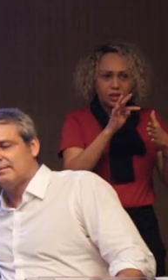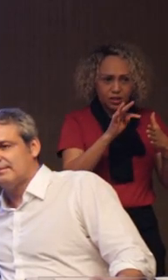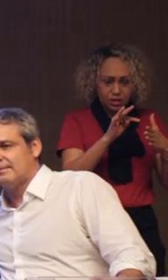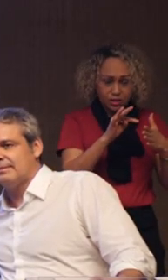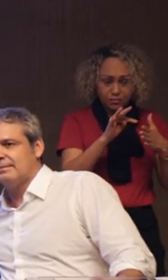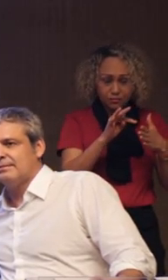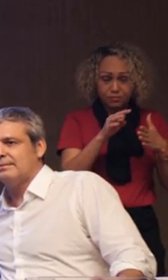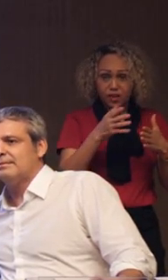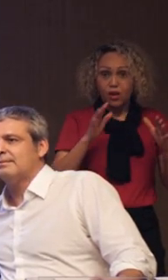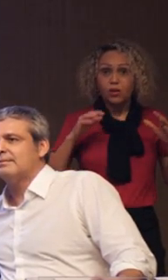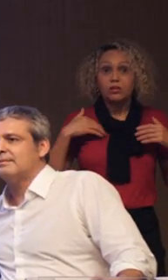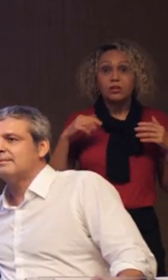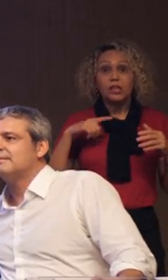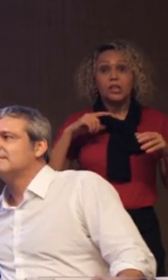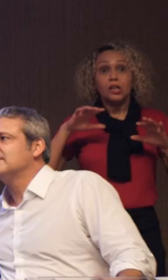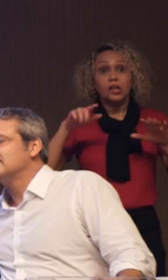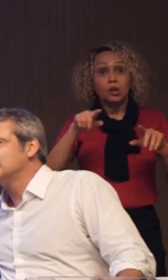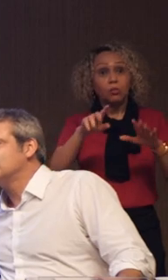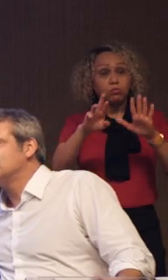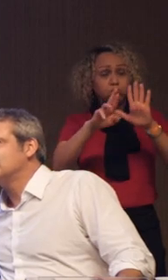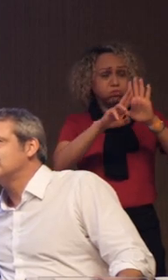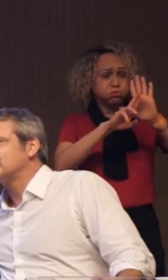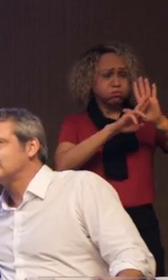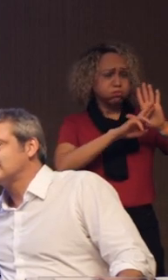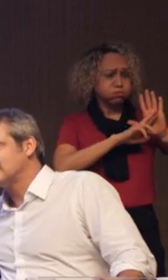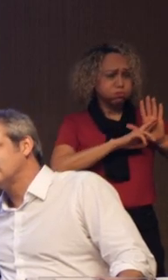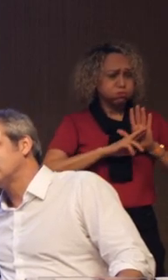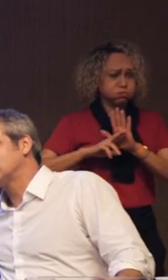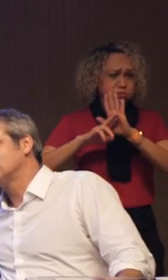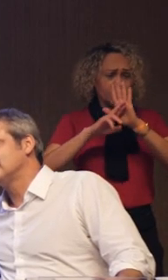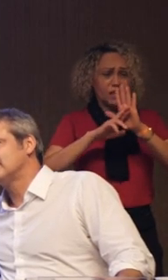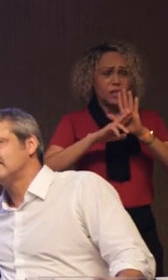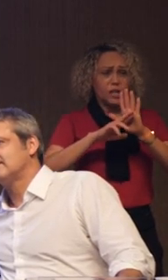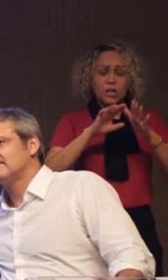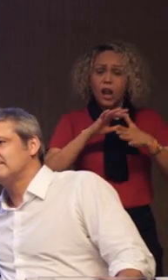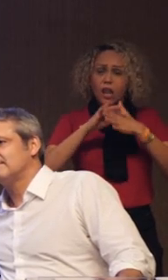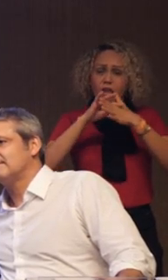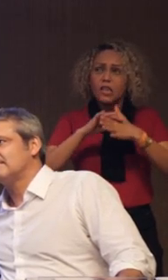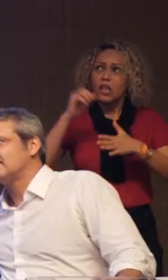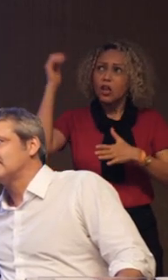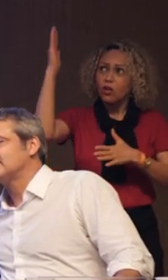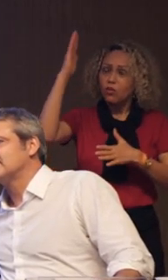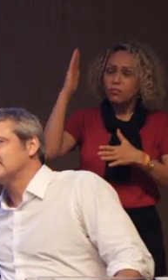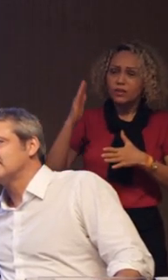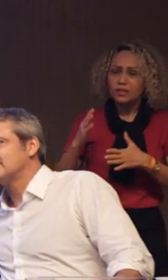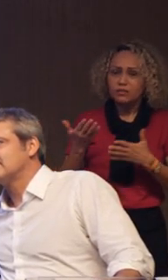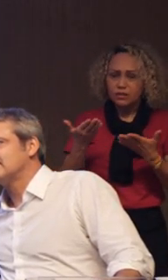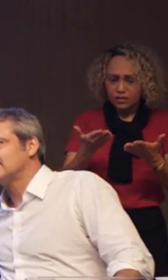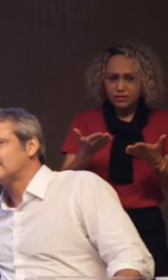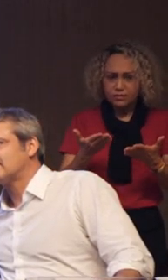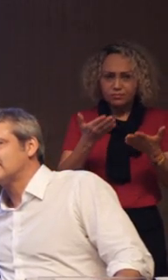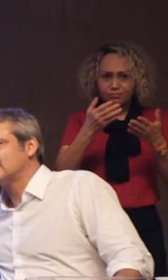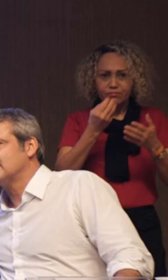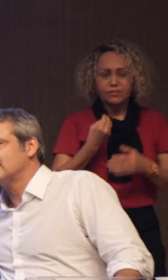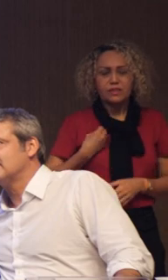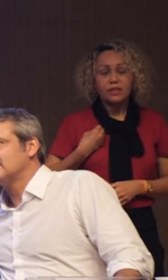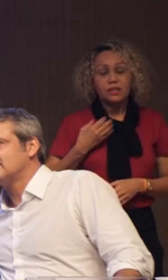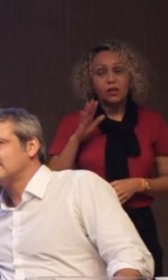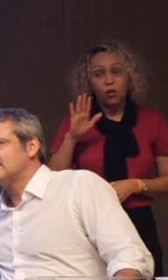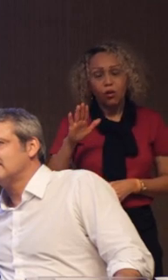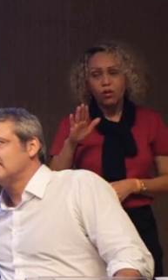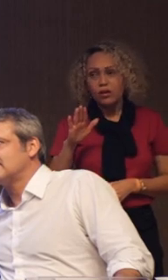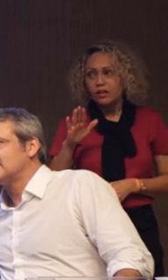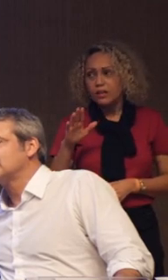nível nacional, possam discutir e colocar essas regras prioritárias nessa questão da federação para não atrapalhar onde o PT